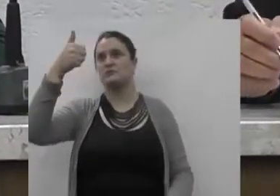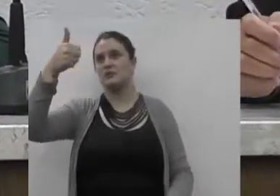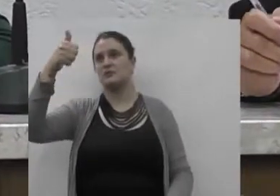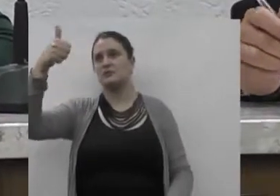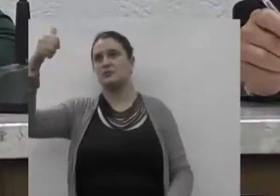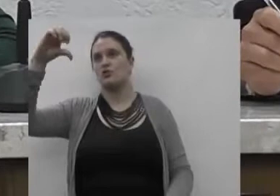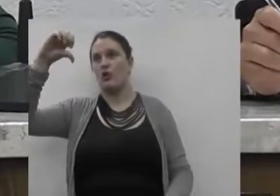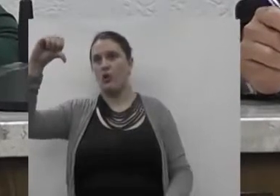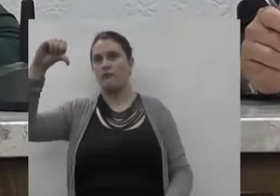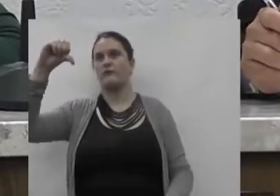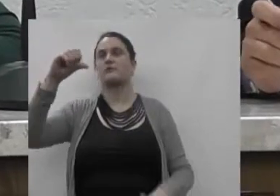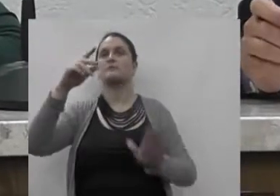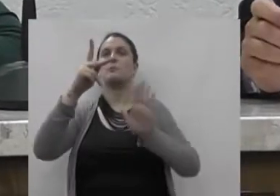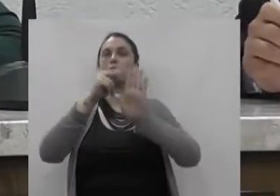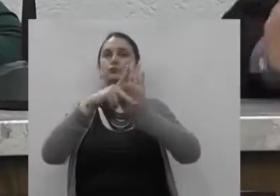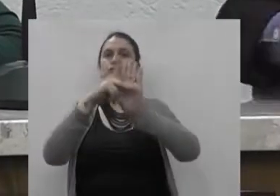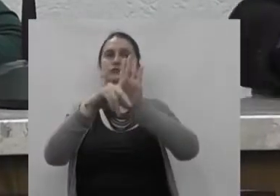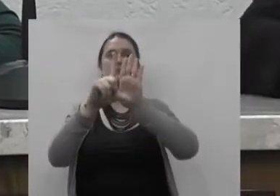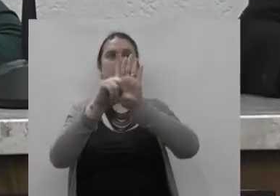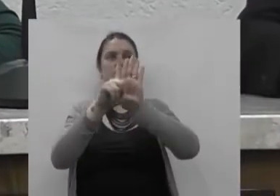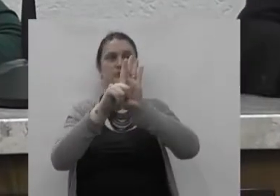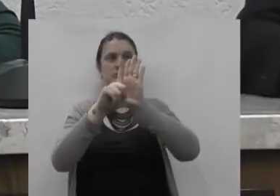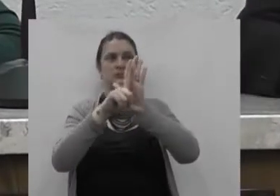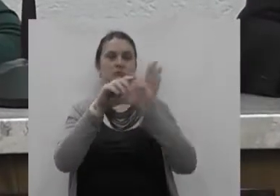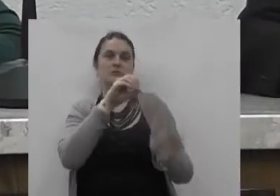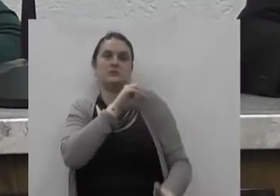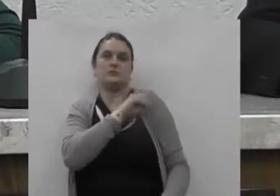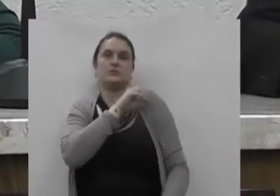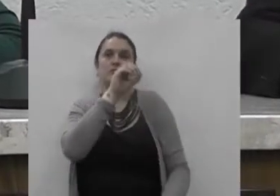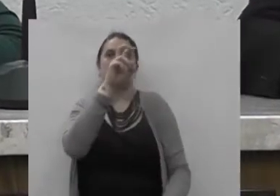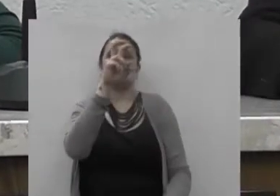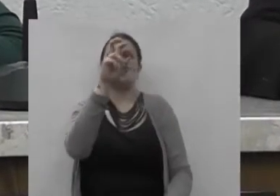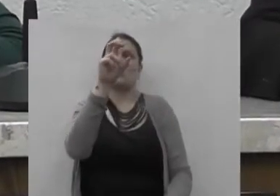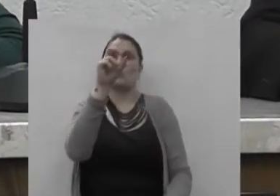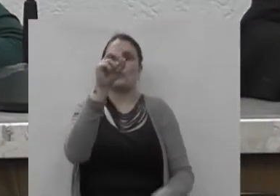1119/2018, encaminhando o projeto de lei ordinária de número